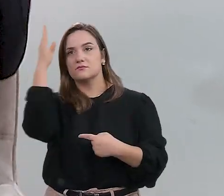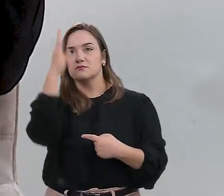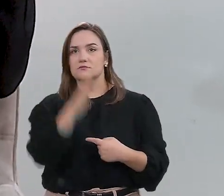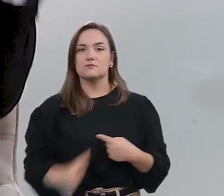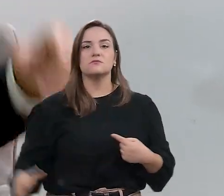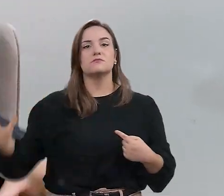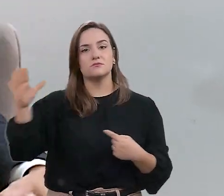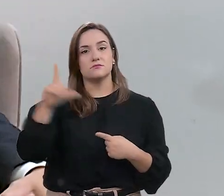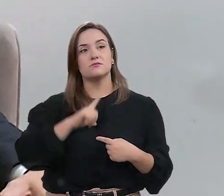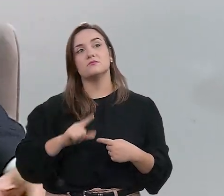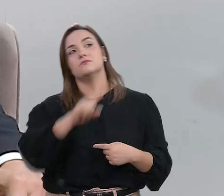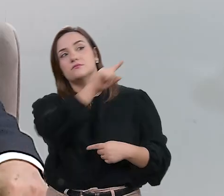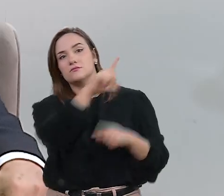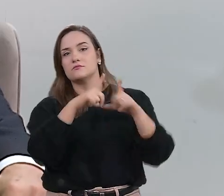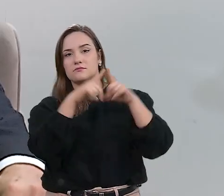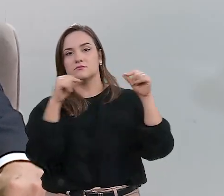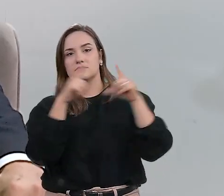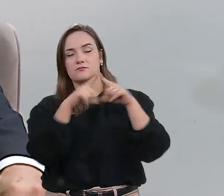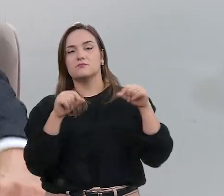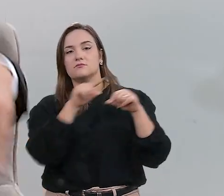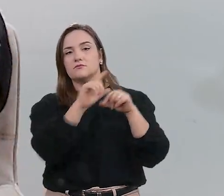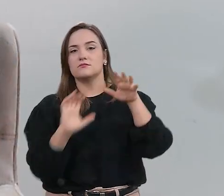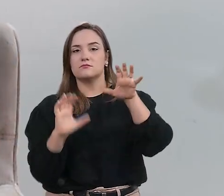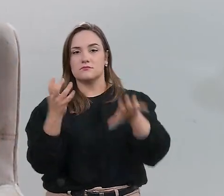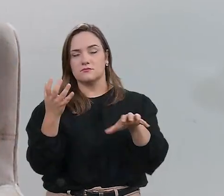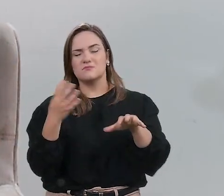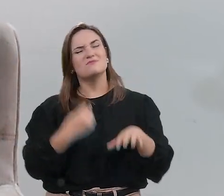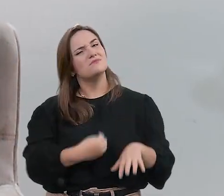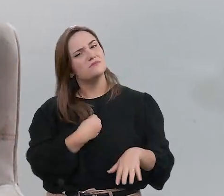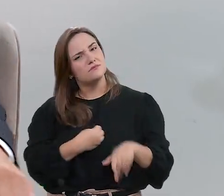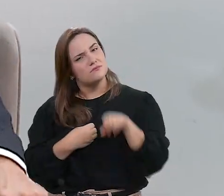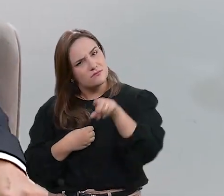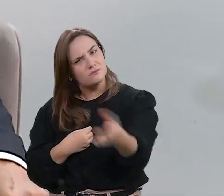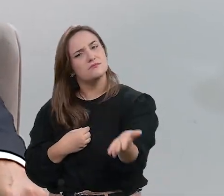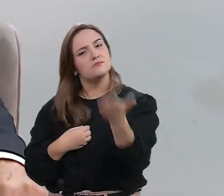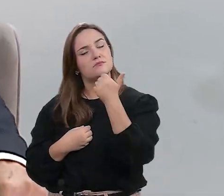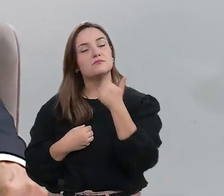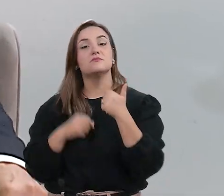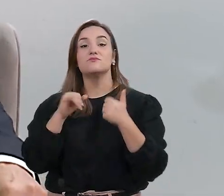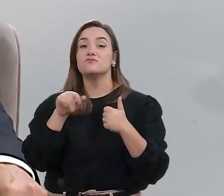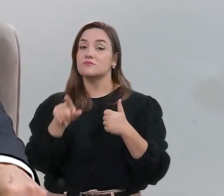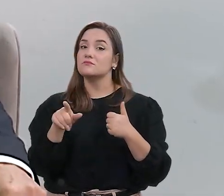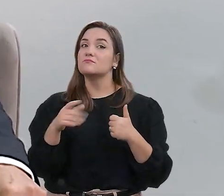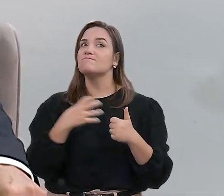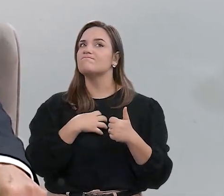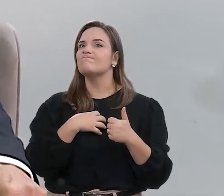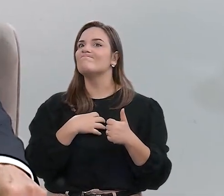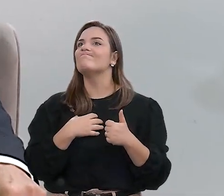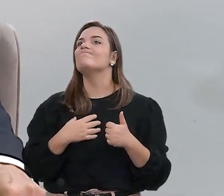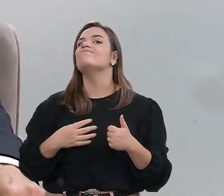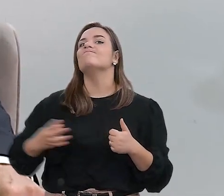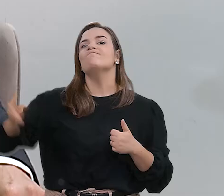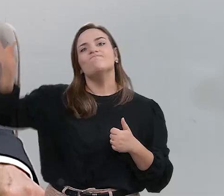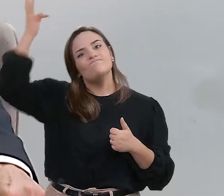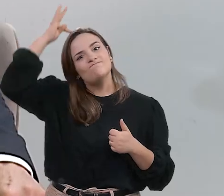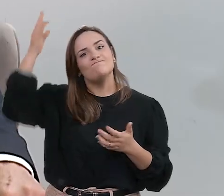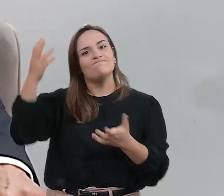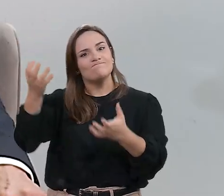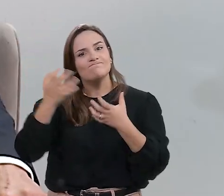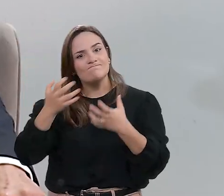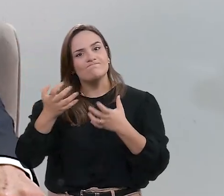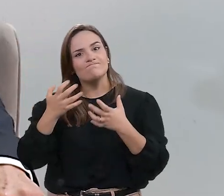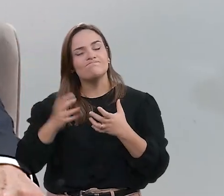que acontece lá em Brasília, no Congresso Nacional. Participe. E se você se sentir vocacionado para também ser